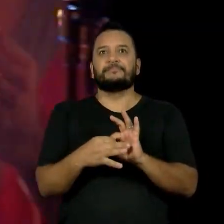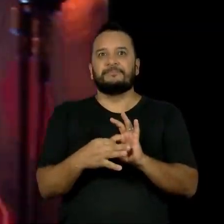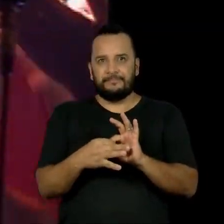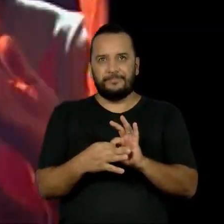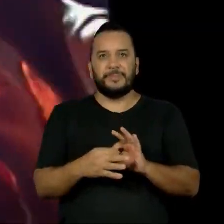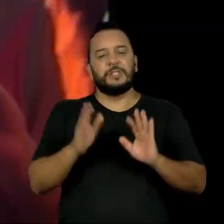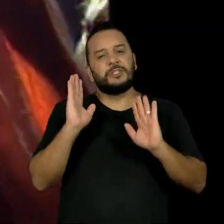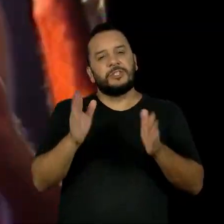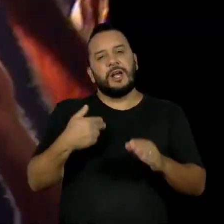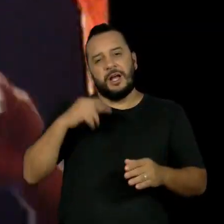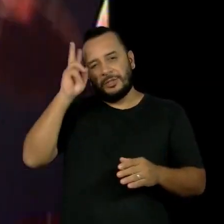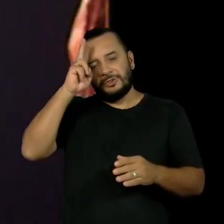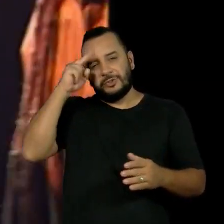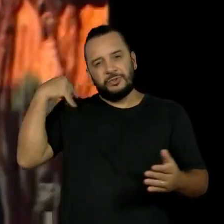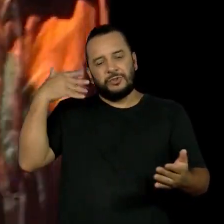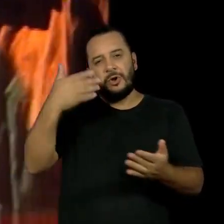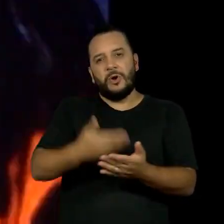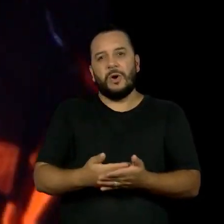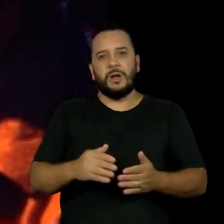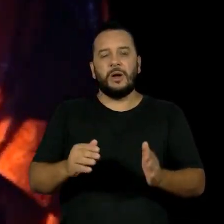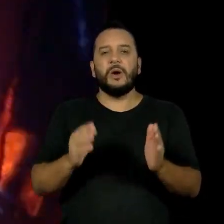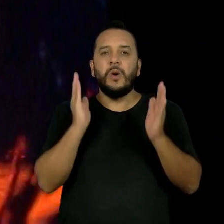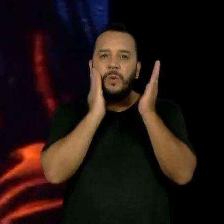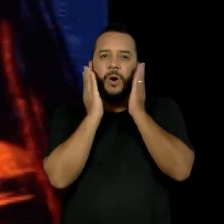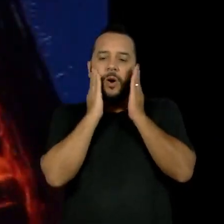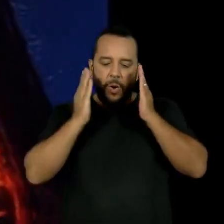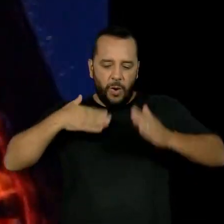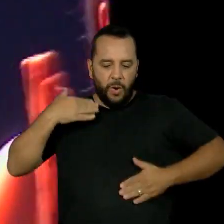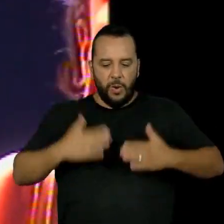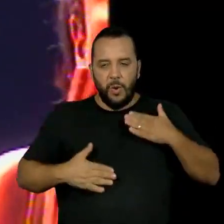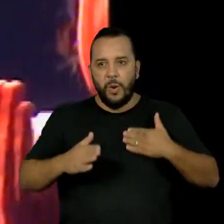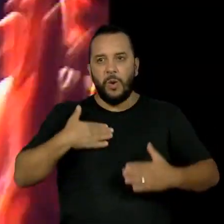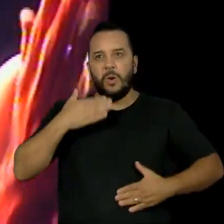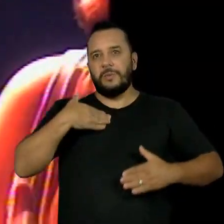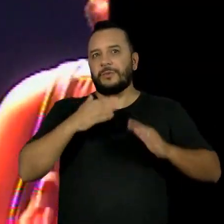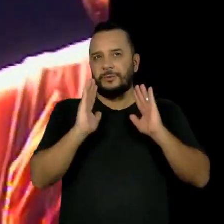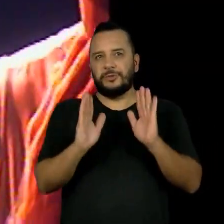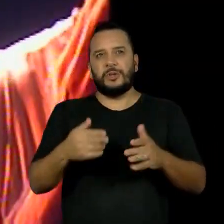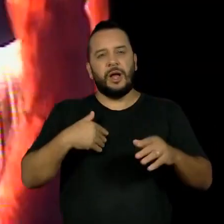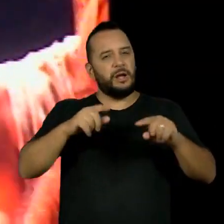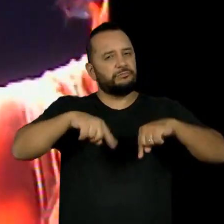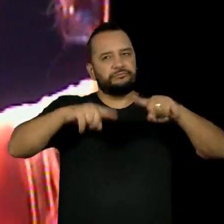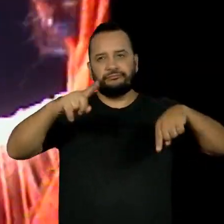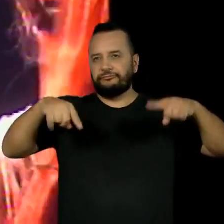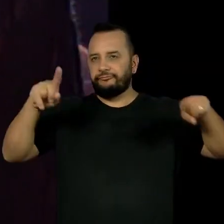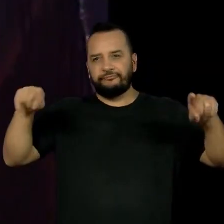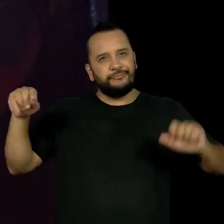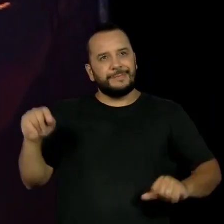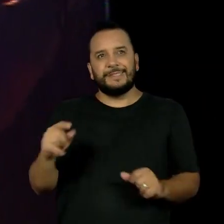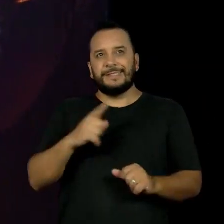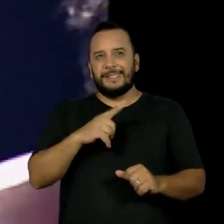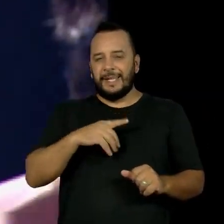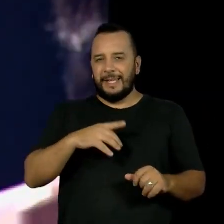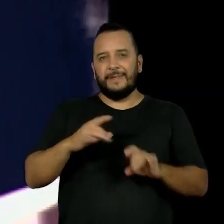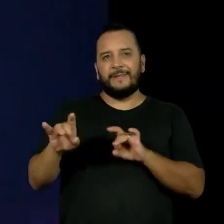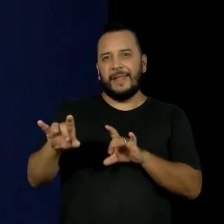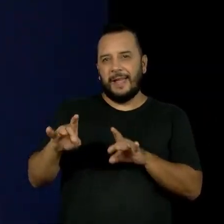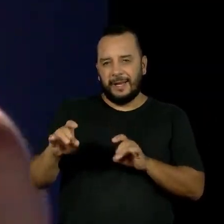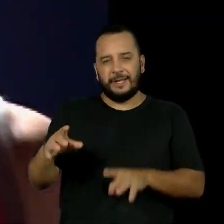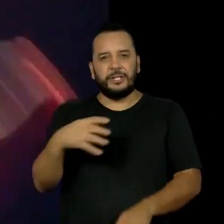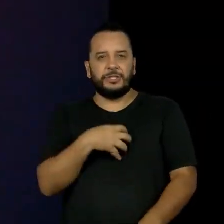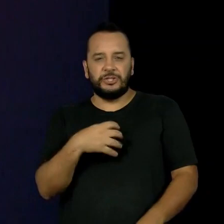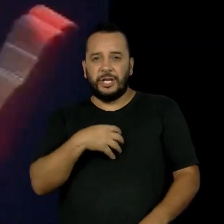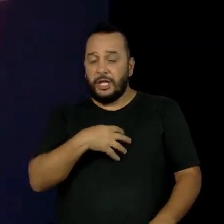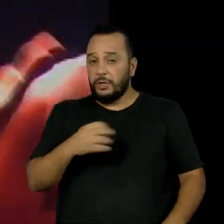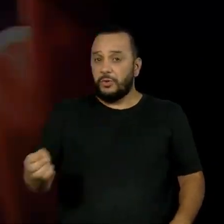longo da história, a percussão corporal se desenvolveu e se diversificou, ganhando novas técnicas, estilos